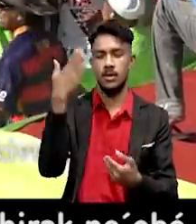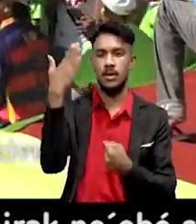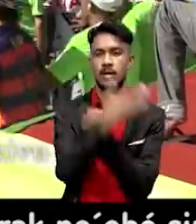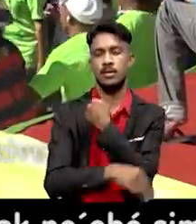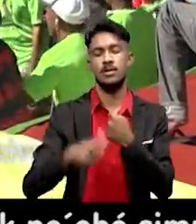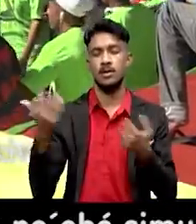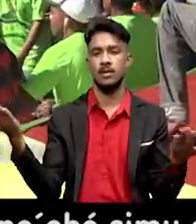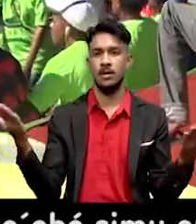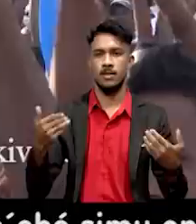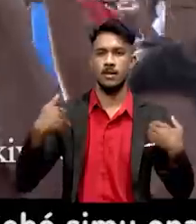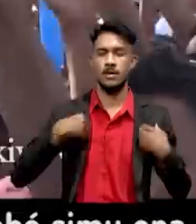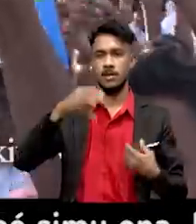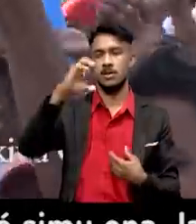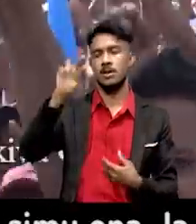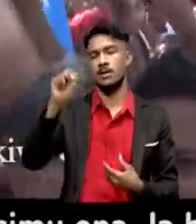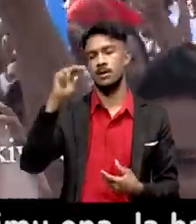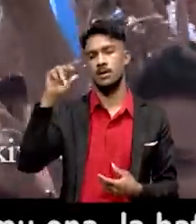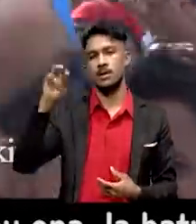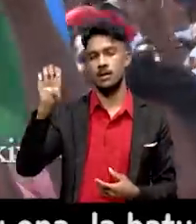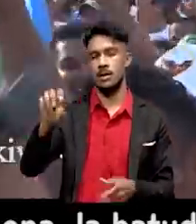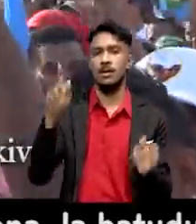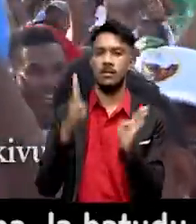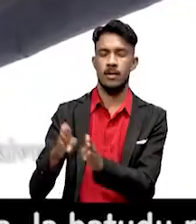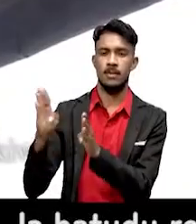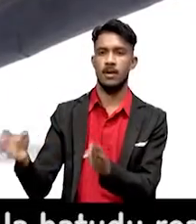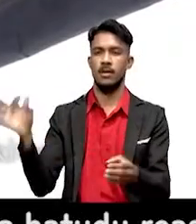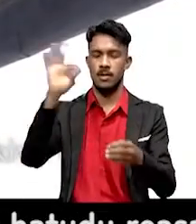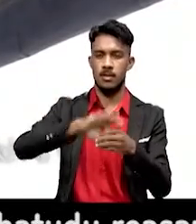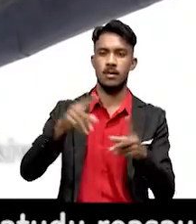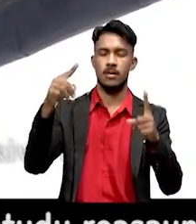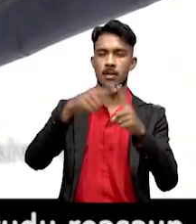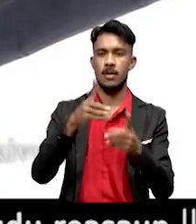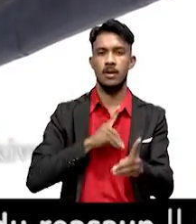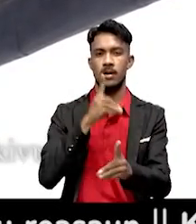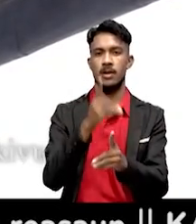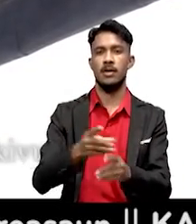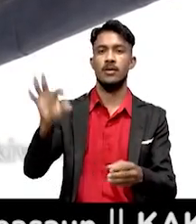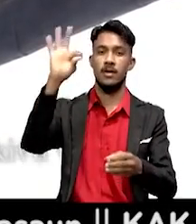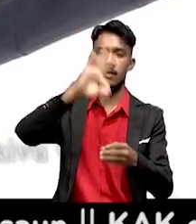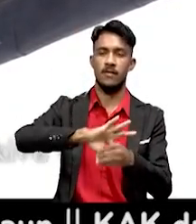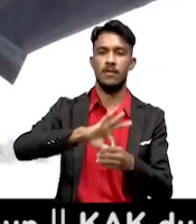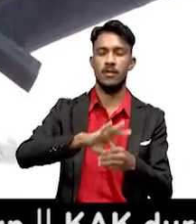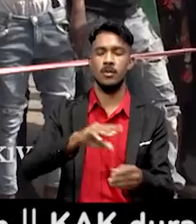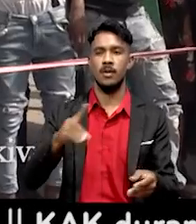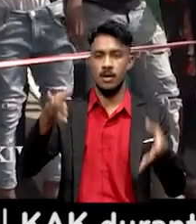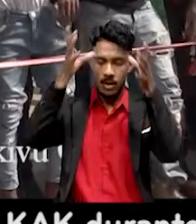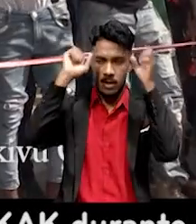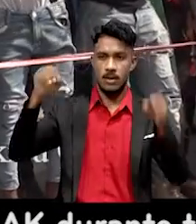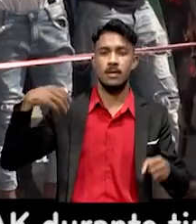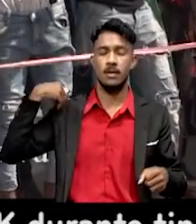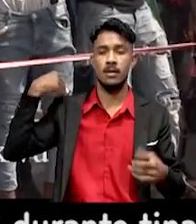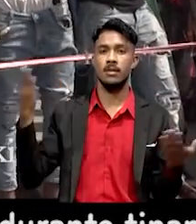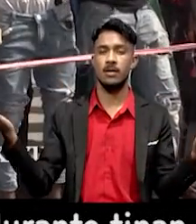nebe sene no estae prepara ona atu ba exerce sirane direito de voto ba candidato ida nebe niha